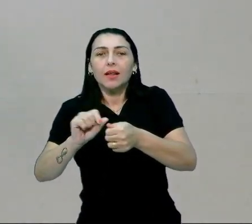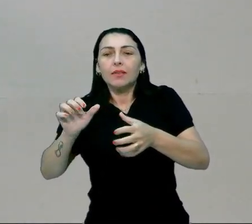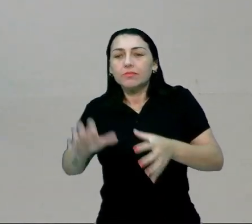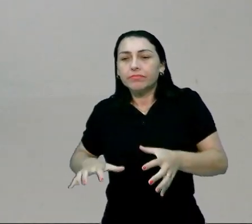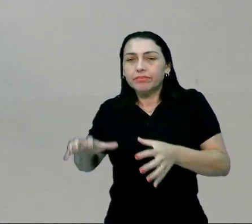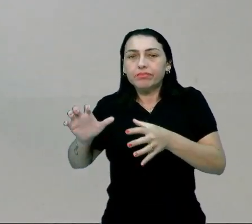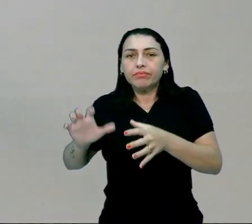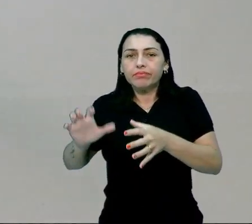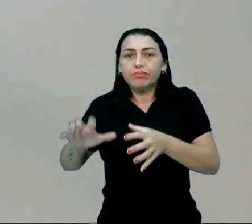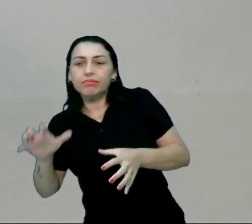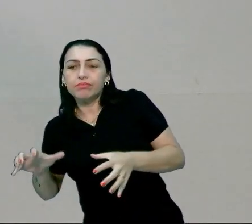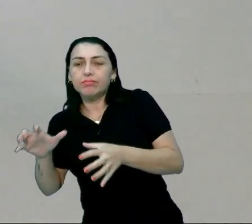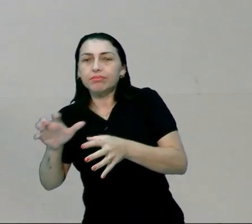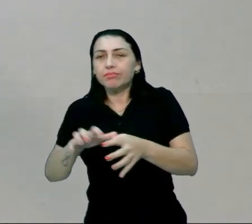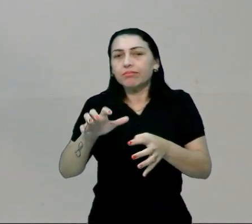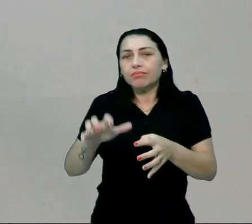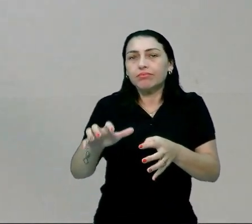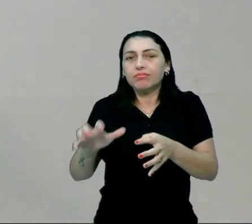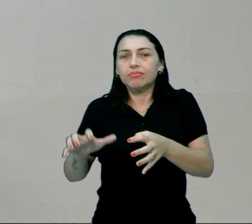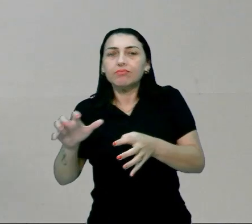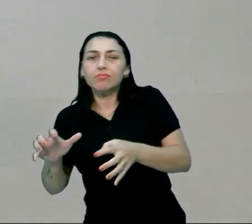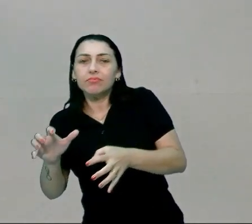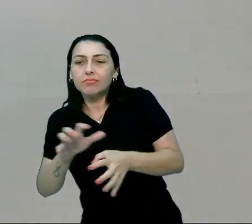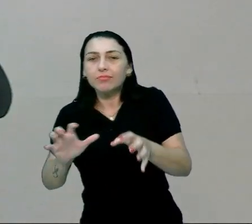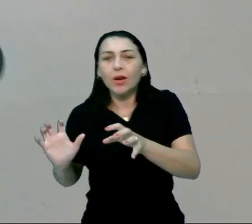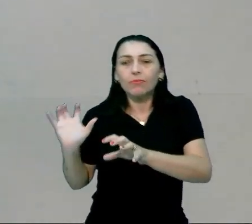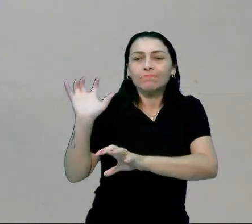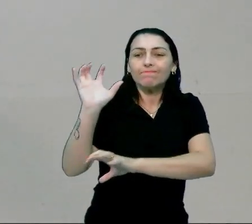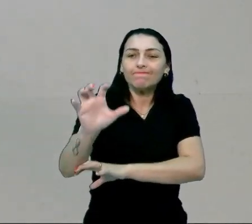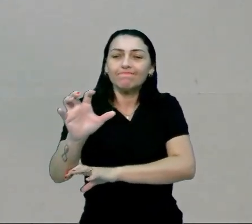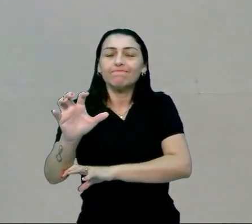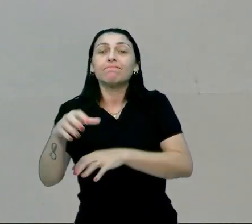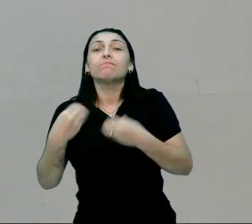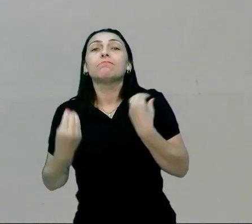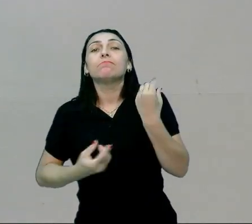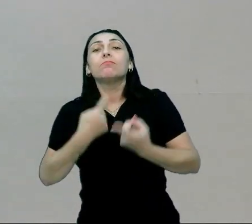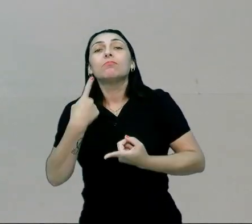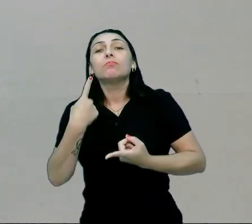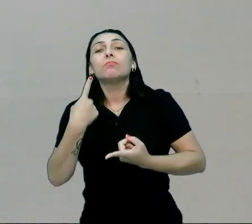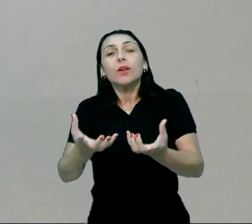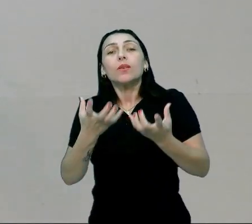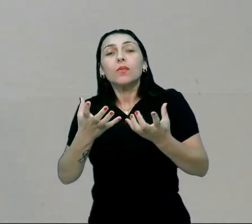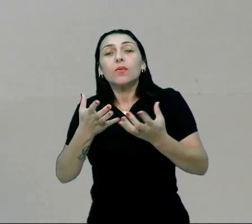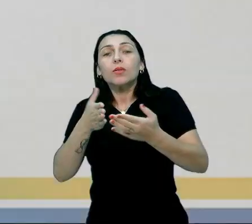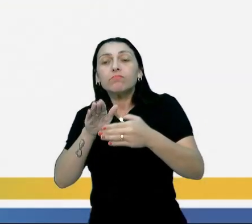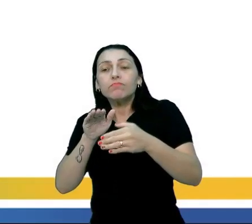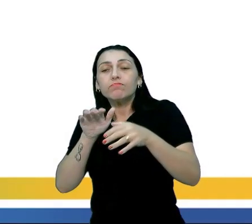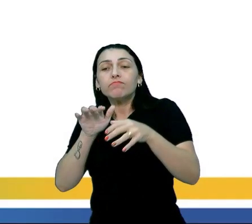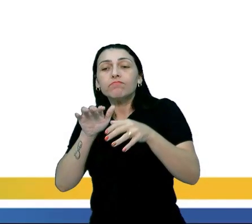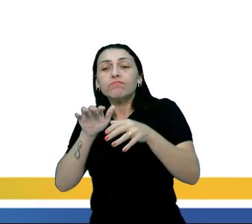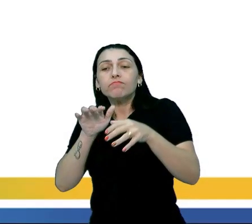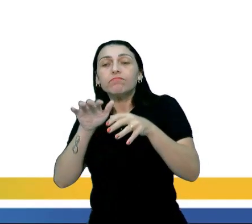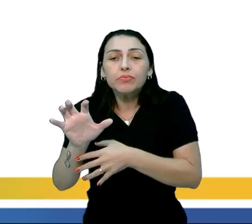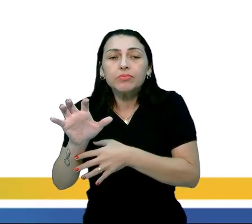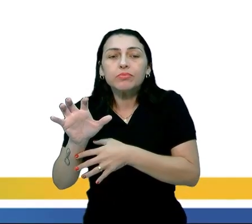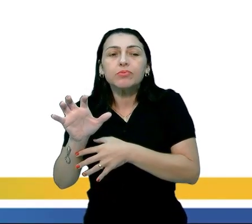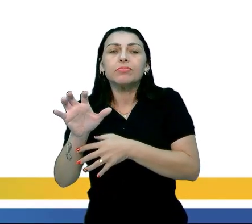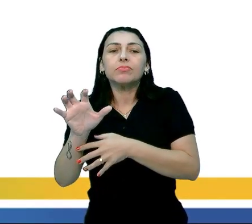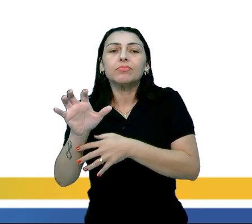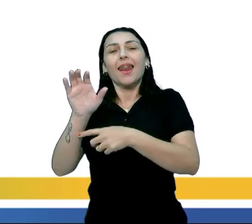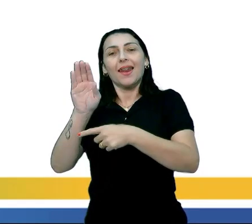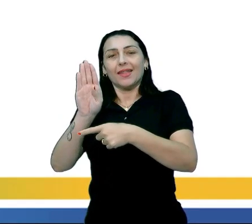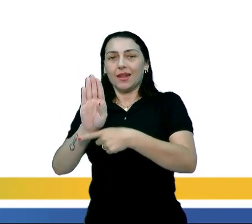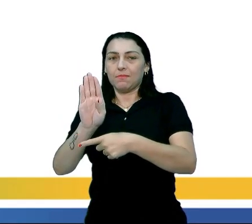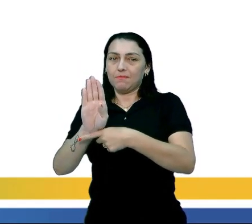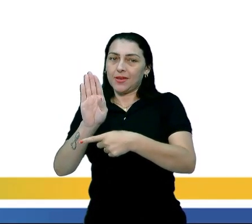bola aqui, ó, na mão, handebol. Eu vou pegar e vou driblar porque eu quero avançar. Cadê?